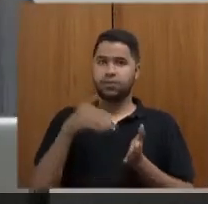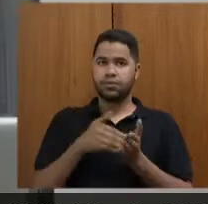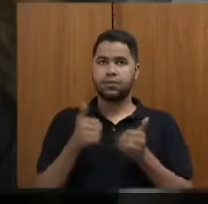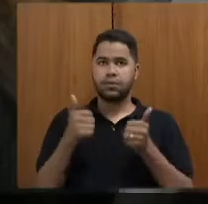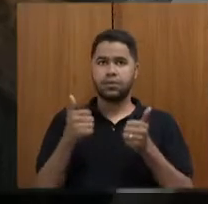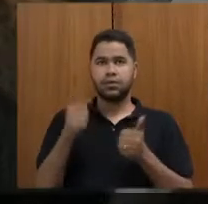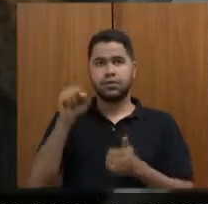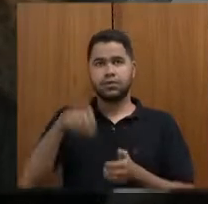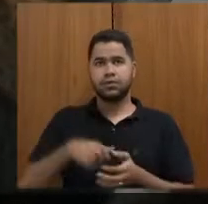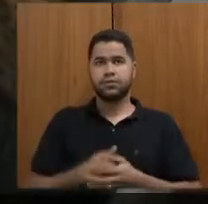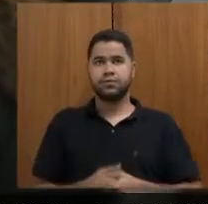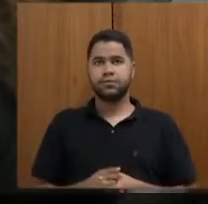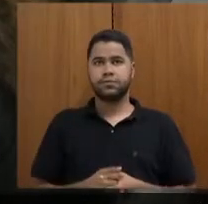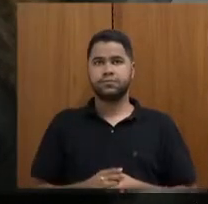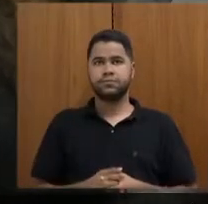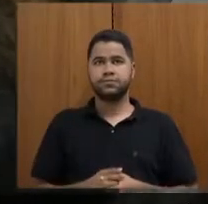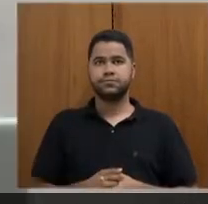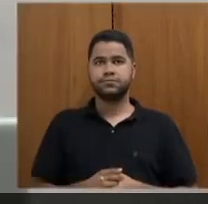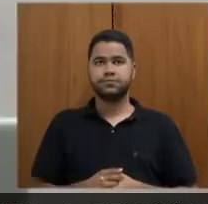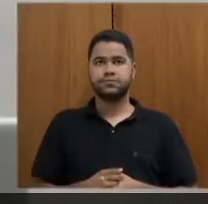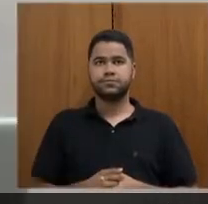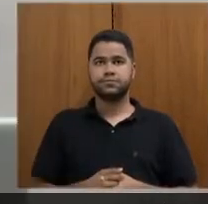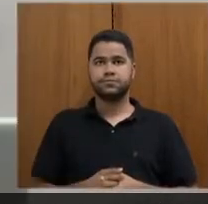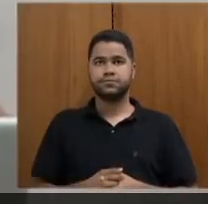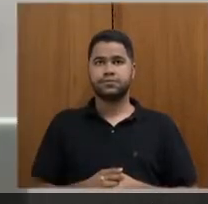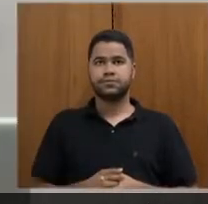senhora presidente. Por nada, deputado.